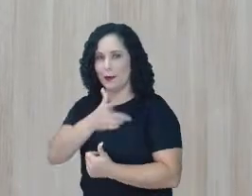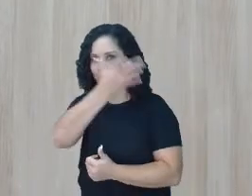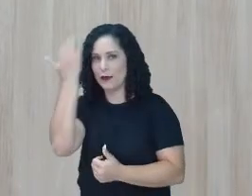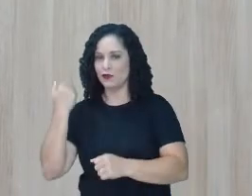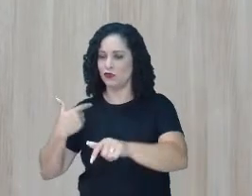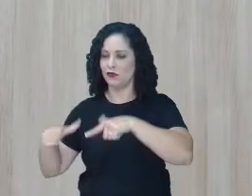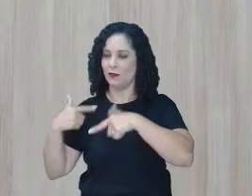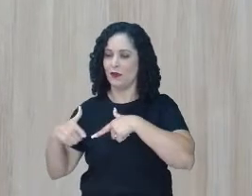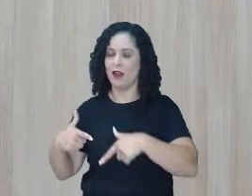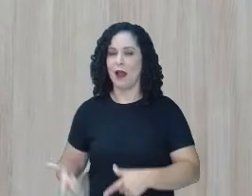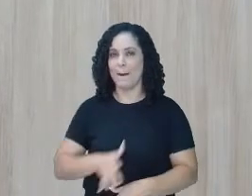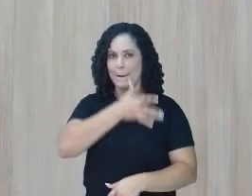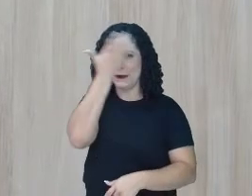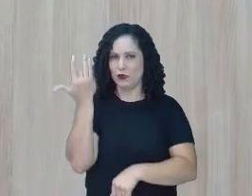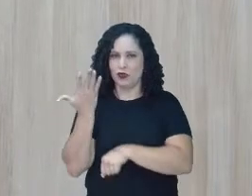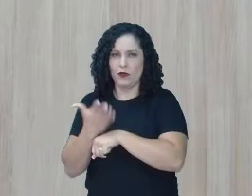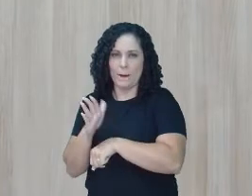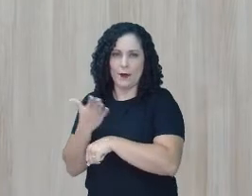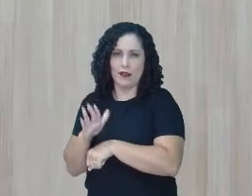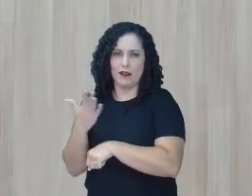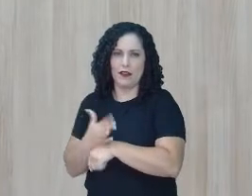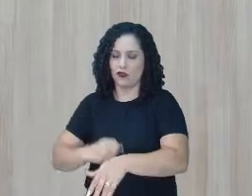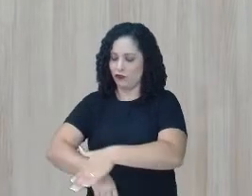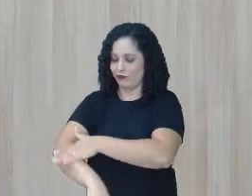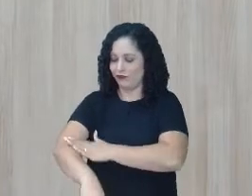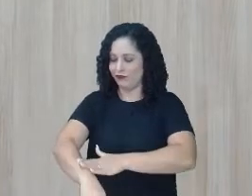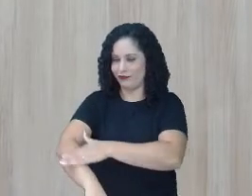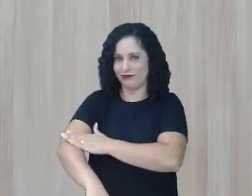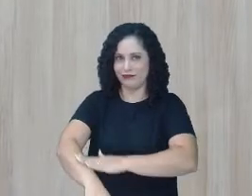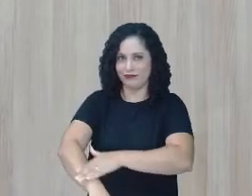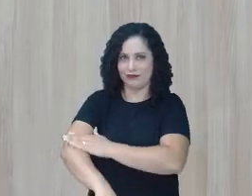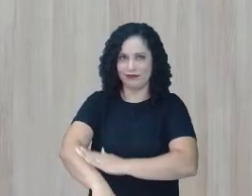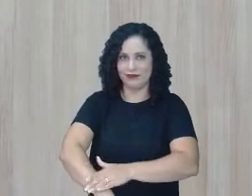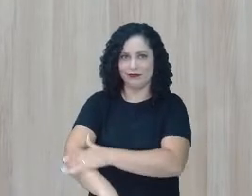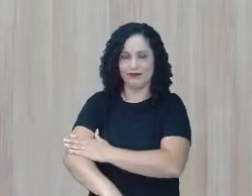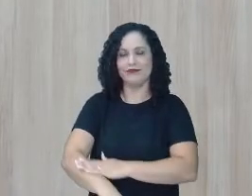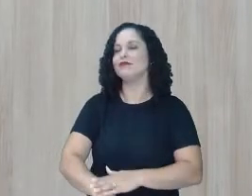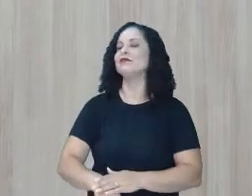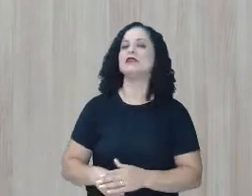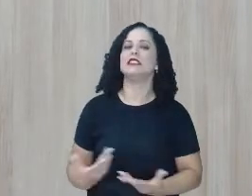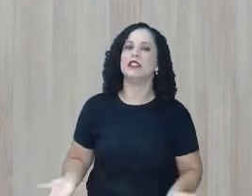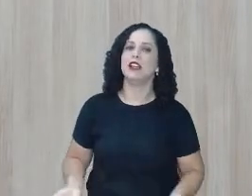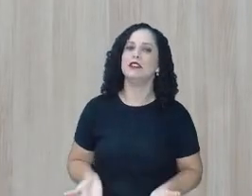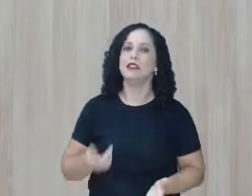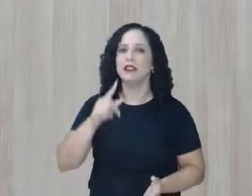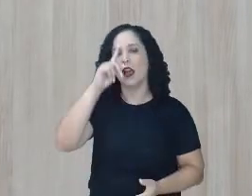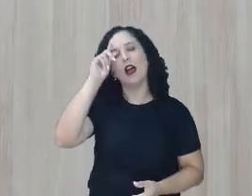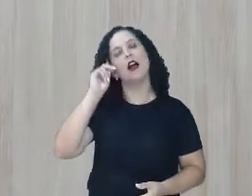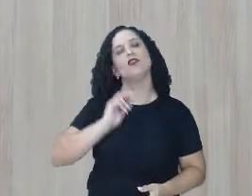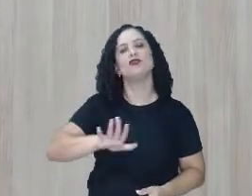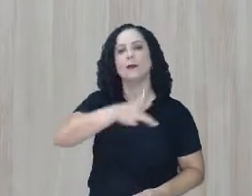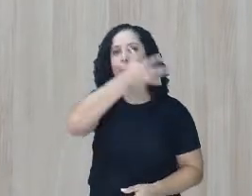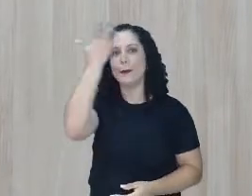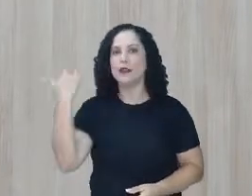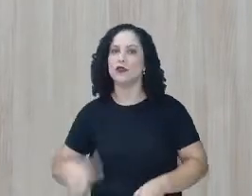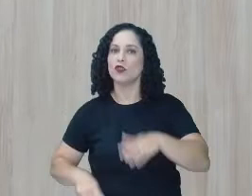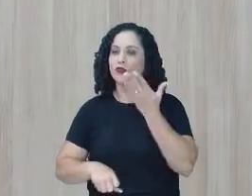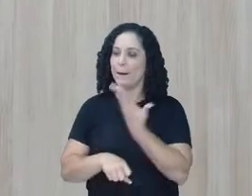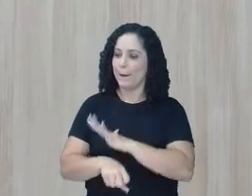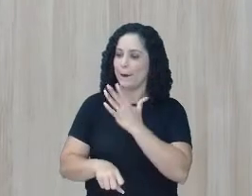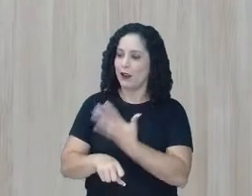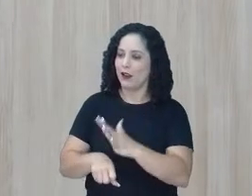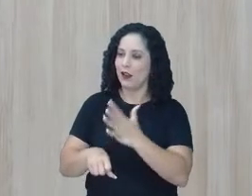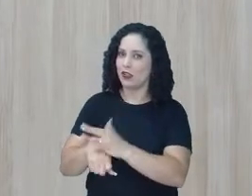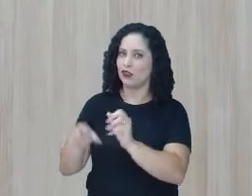trabalhadoras brancos e brancas. E aí, dentro dessa perspectiva racialista, o branqueamento, promoveu o branqueamento